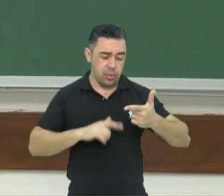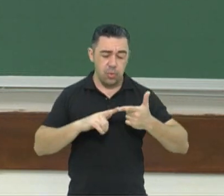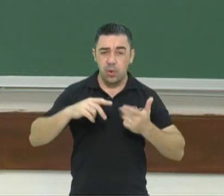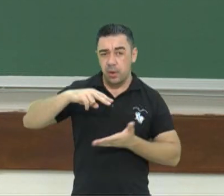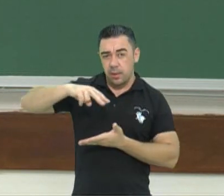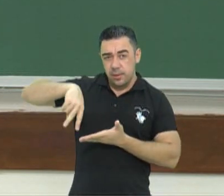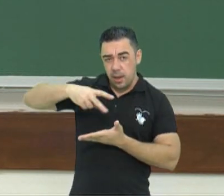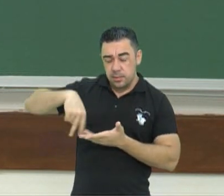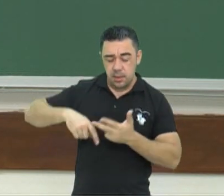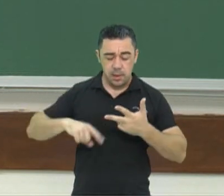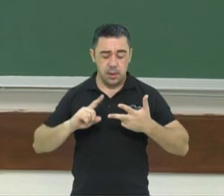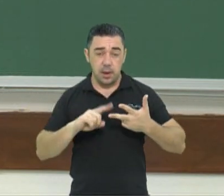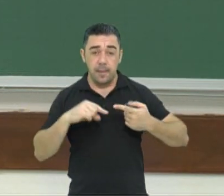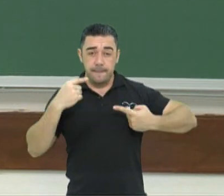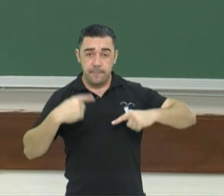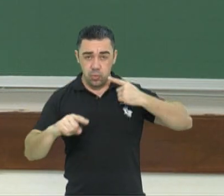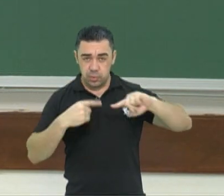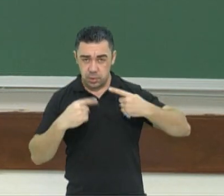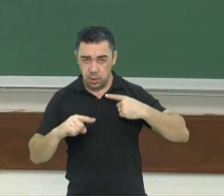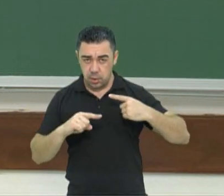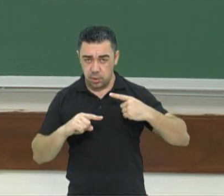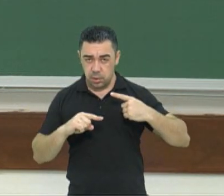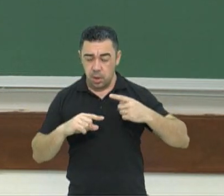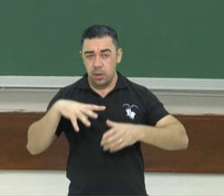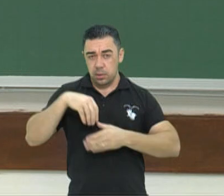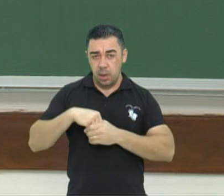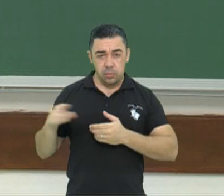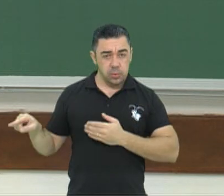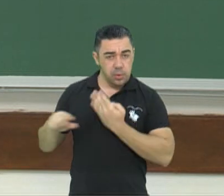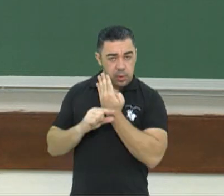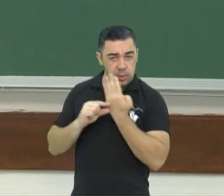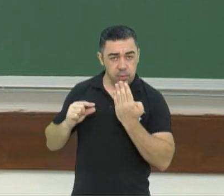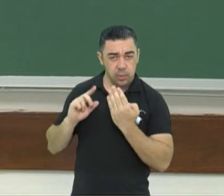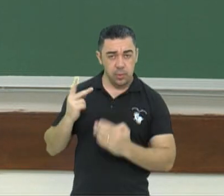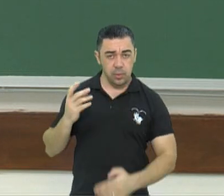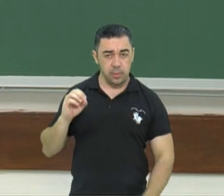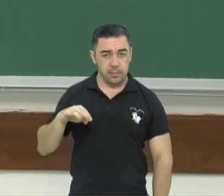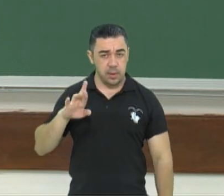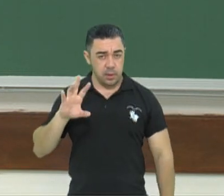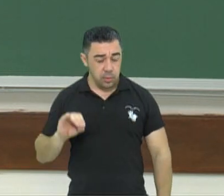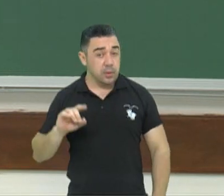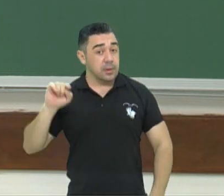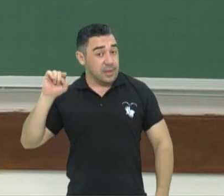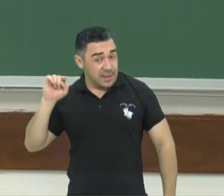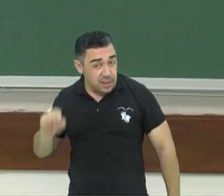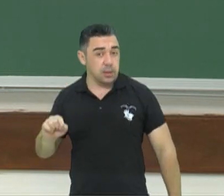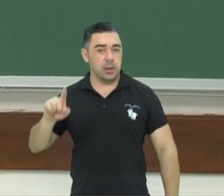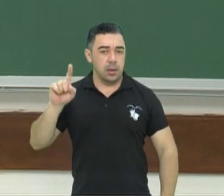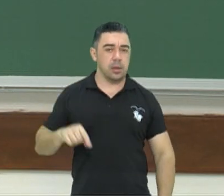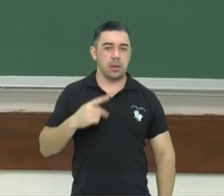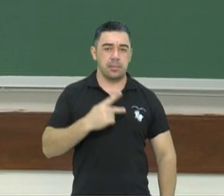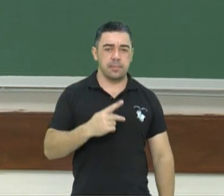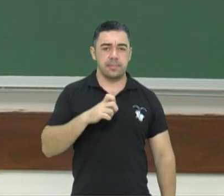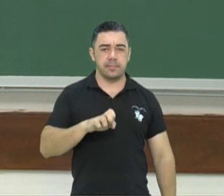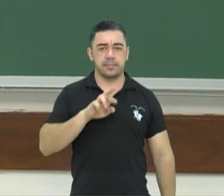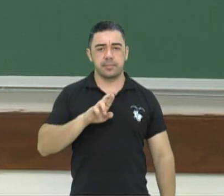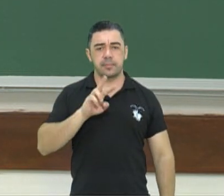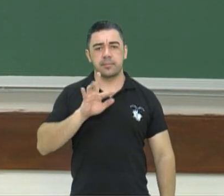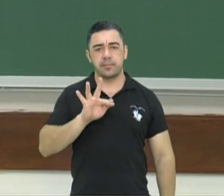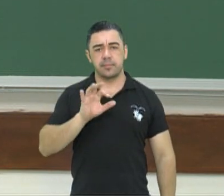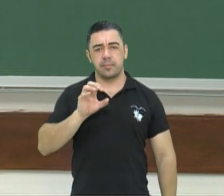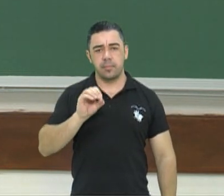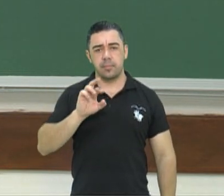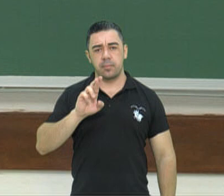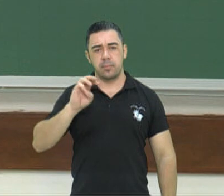e sobre música. Então isso, por alguns teóricos, é encarado como performance. Mas eu vejo um cunho um pouco